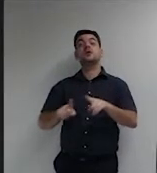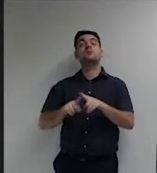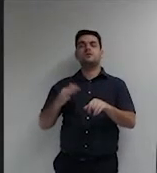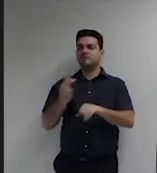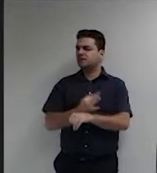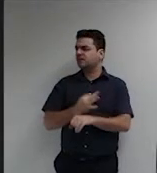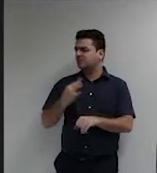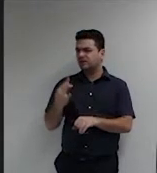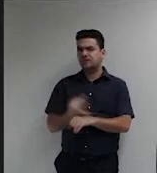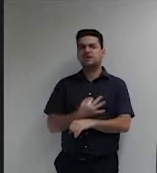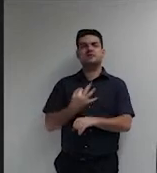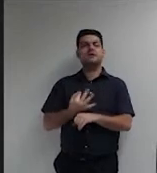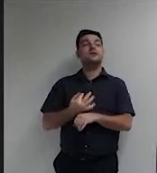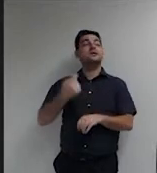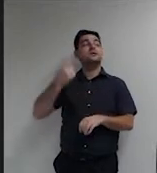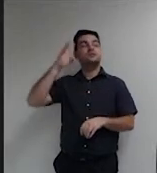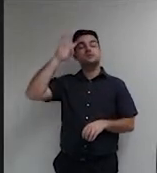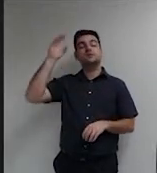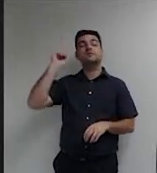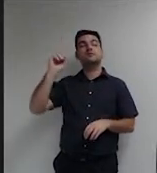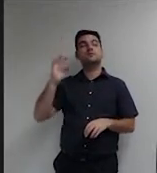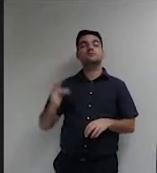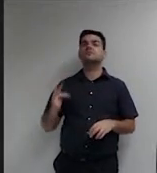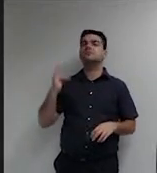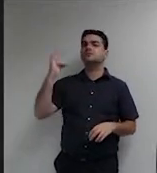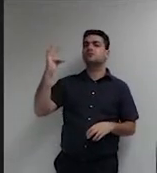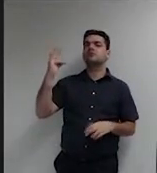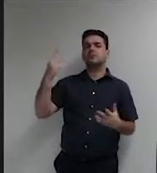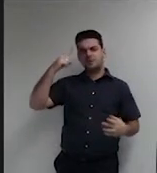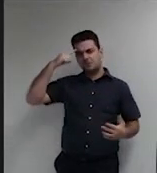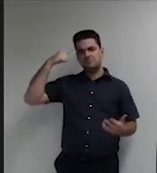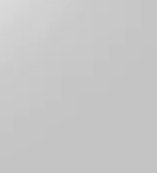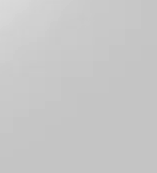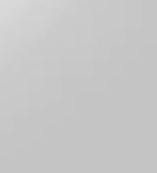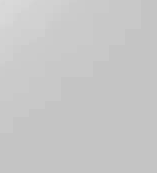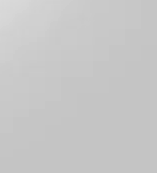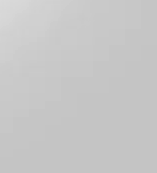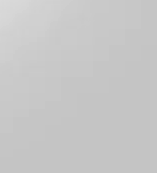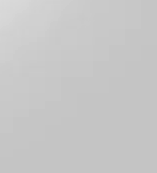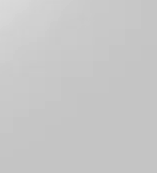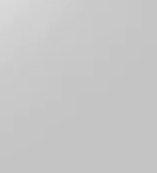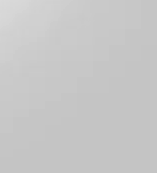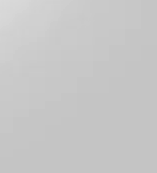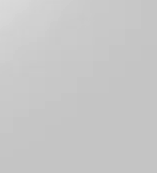assume a presidência da terceira sessão o ministro Reinaldo Soares da Fonseca.